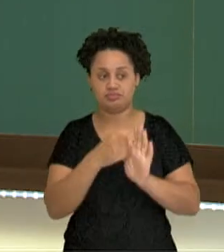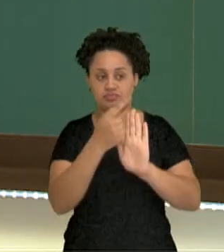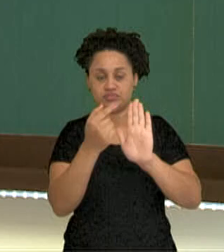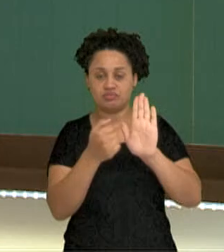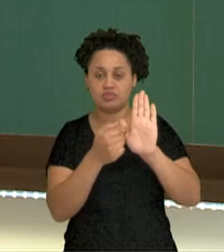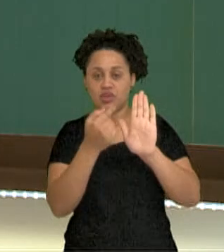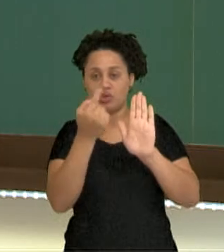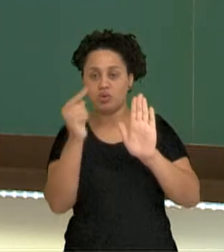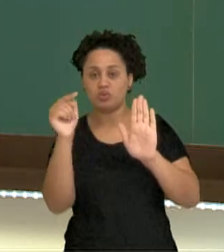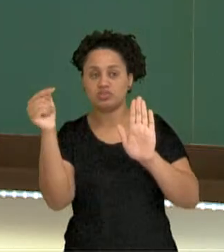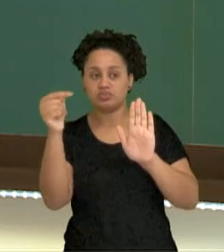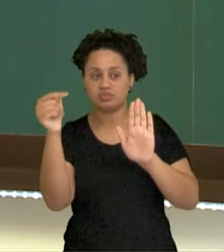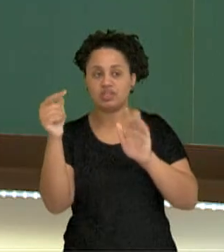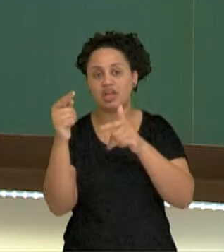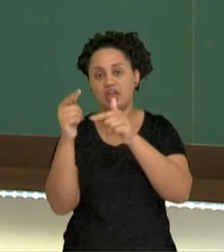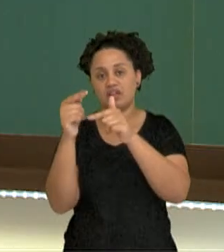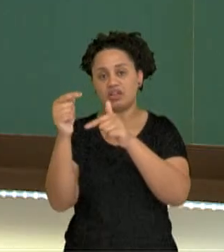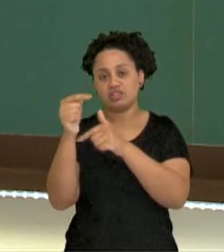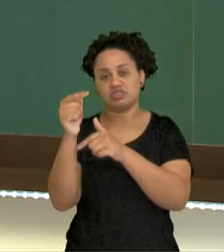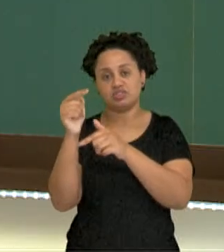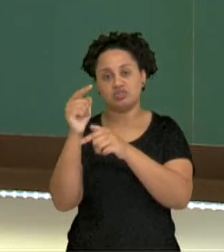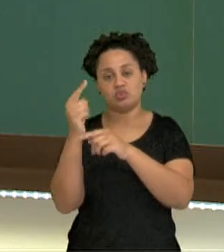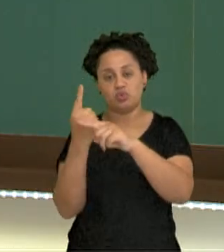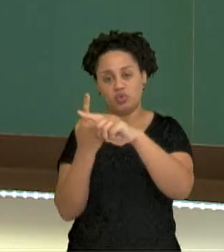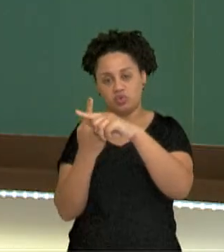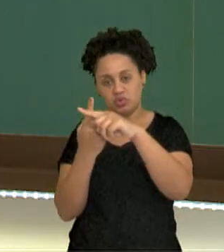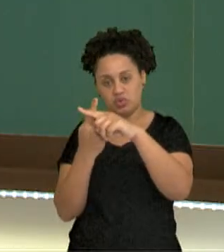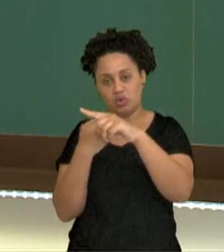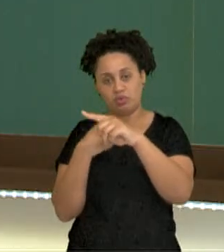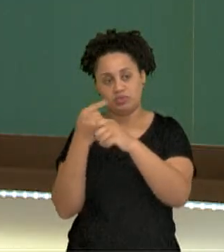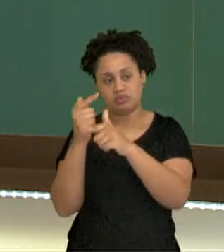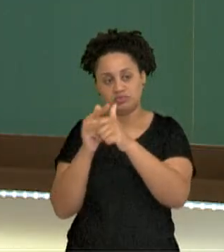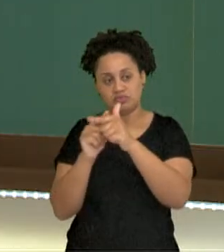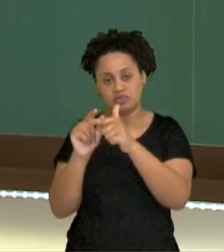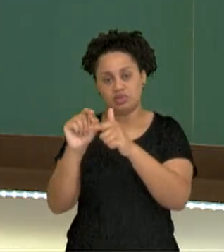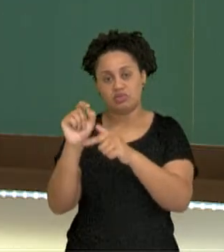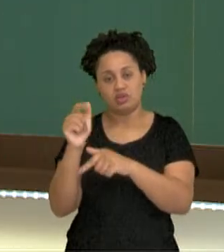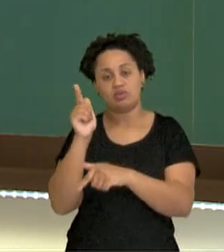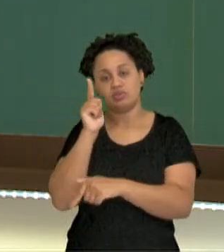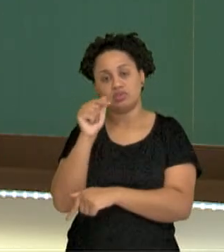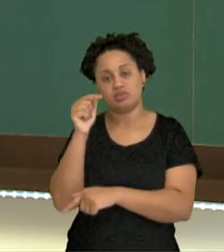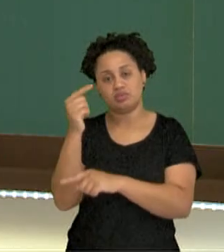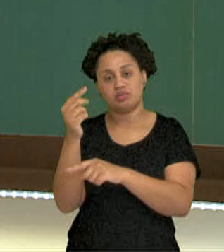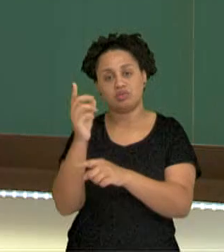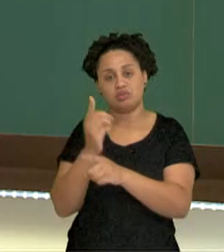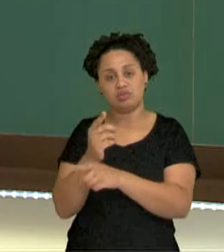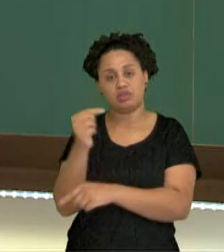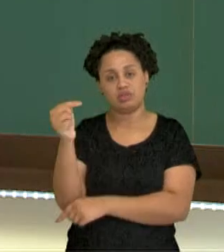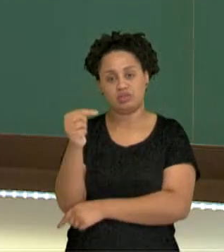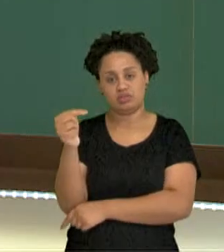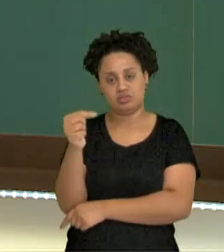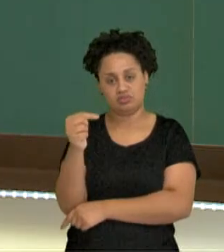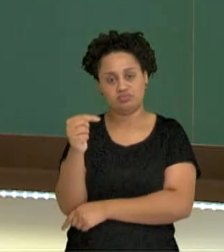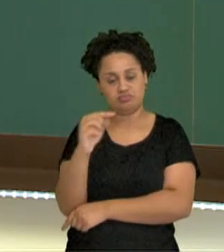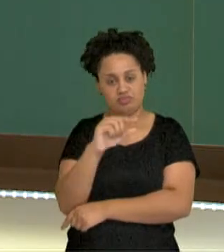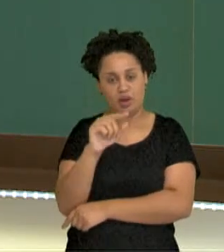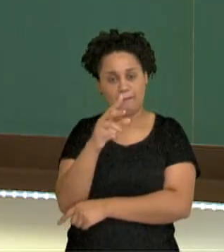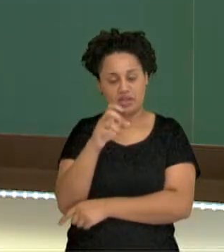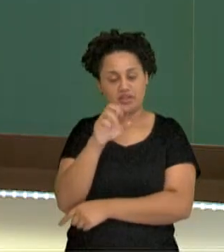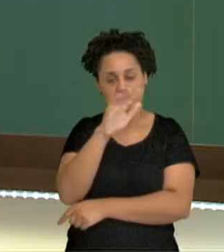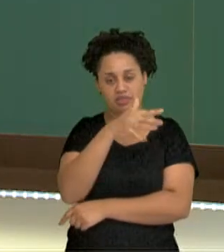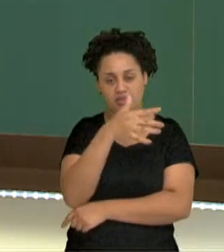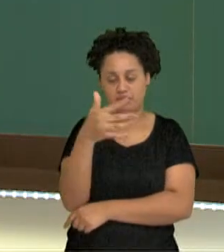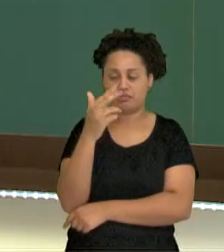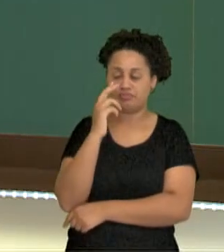quadrante, por fim, então lá se eu dividir números com sinais diferentes, eu terei um número negativo. Então a tangente vai